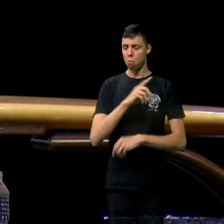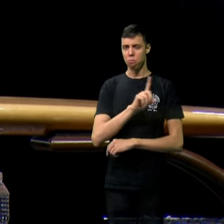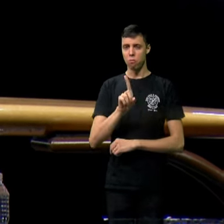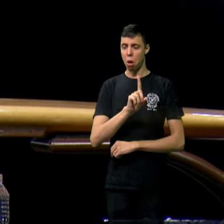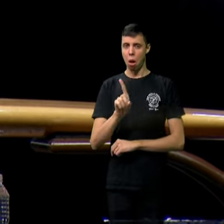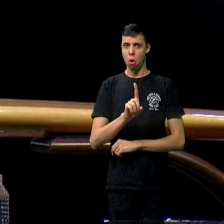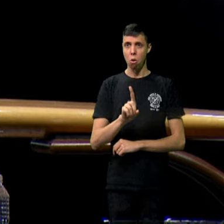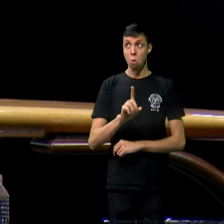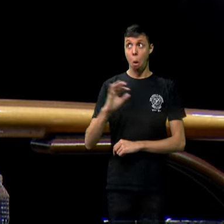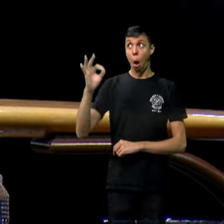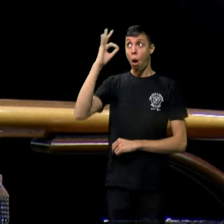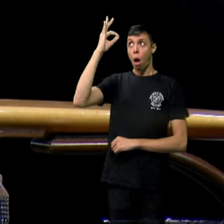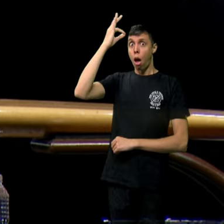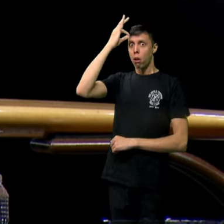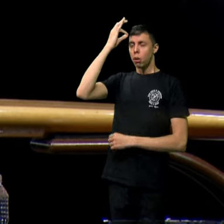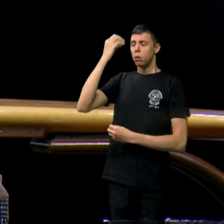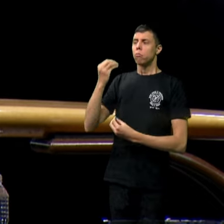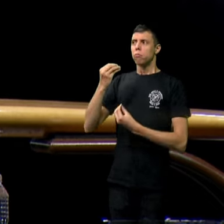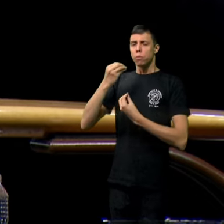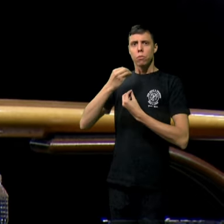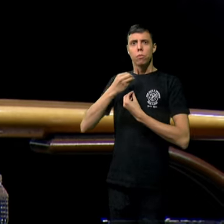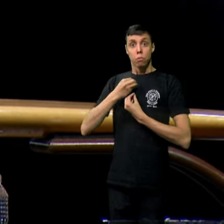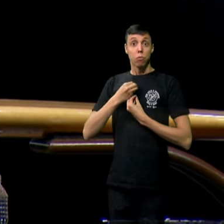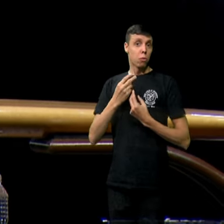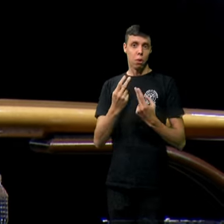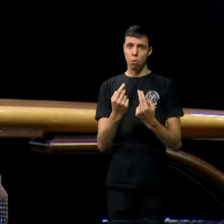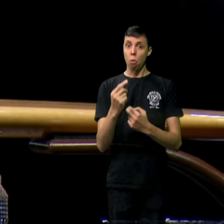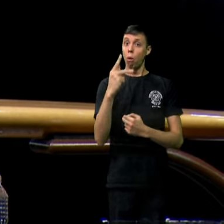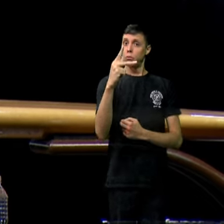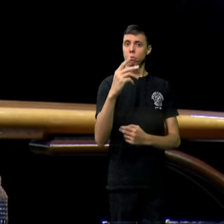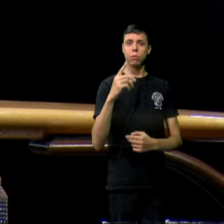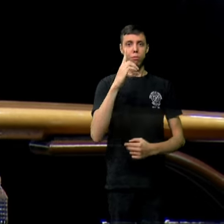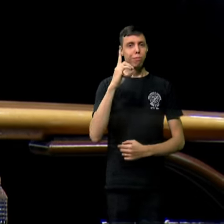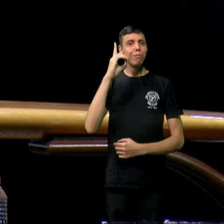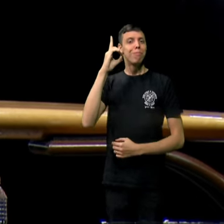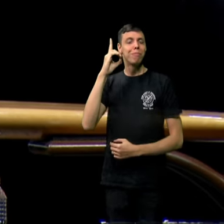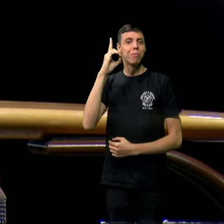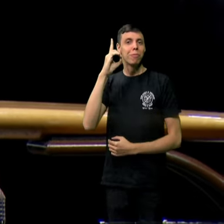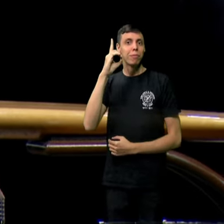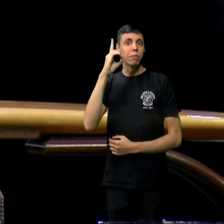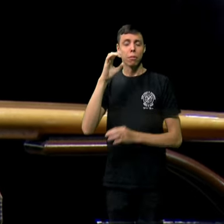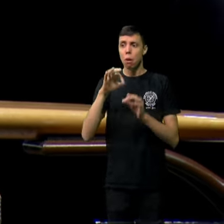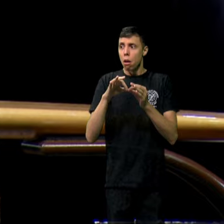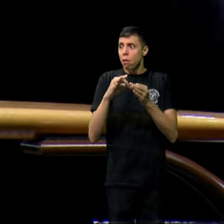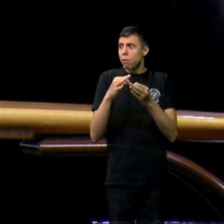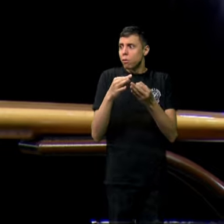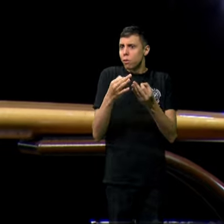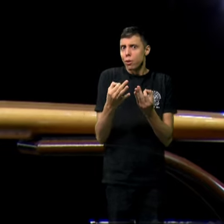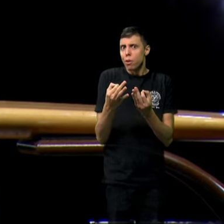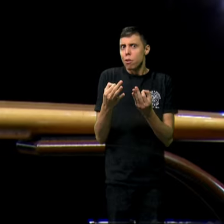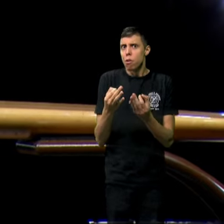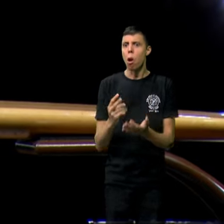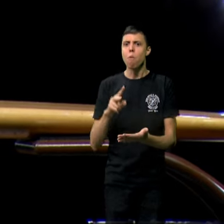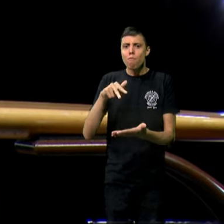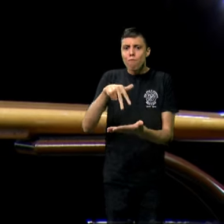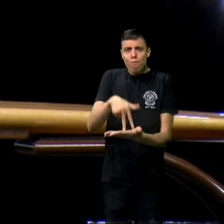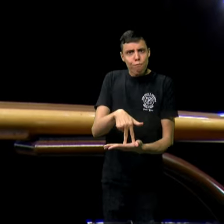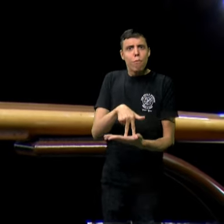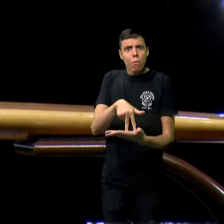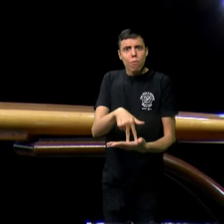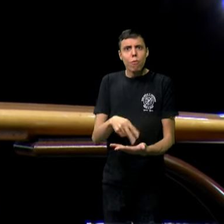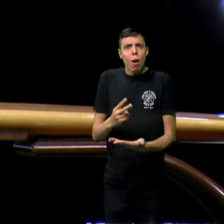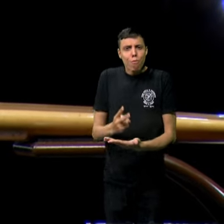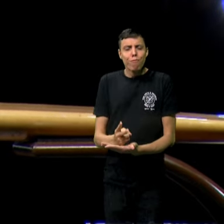o Espírito de Deus, o princípio, o mesmo Deus que você tem. Aplicar princípios simples, ser constante nele, acreditar